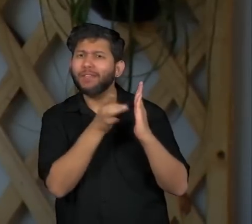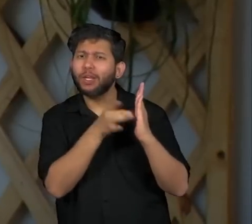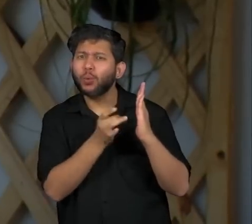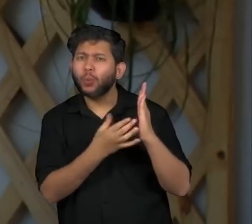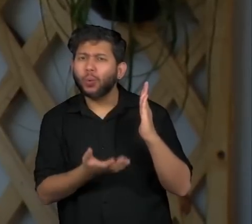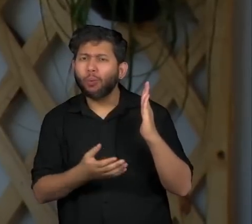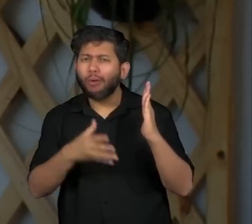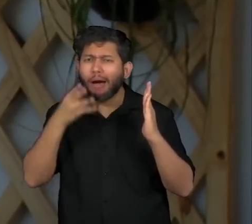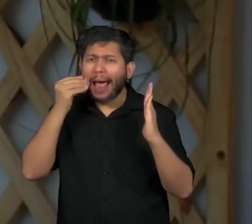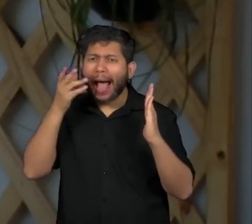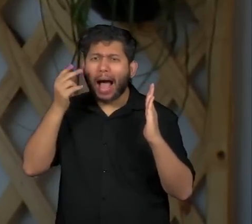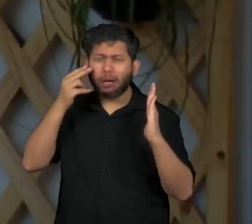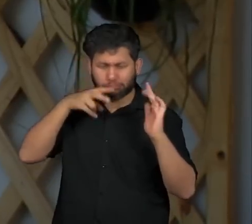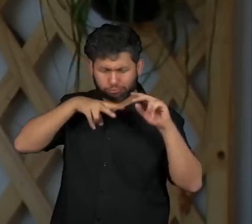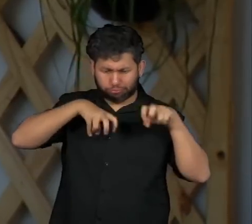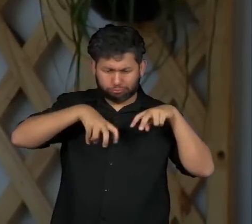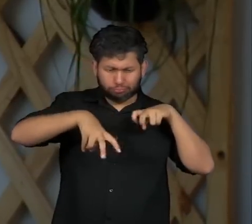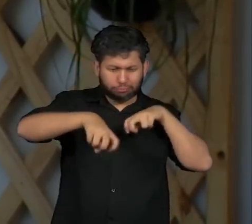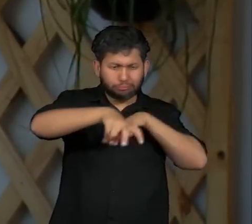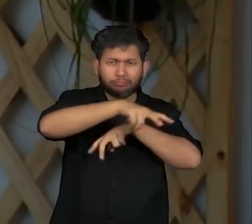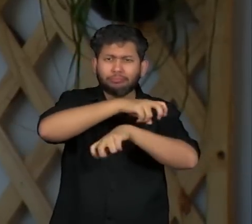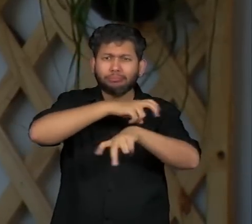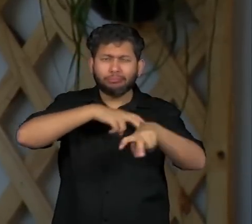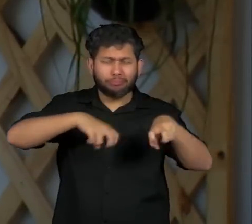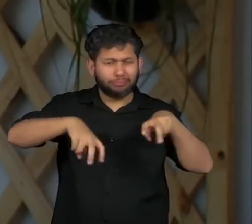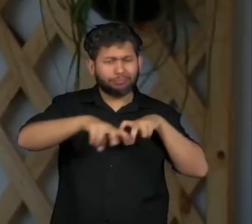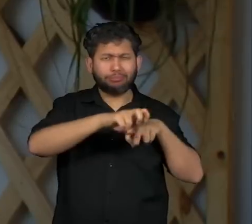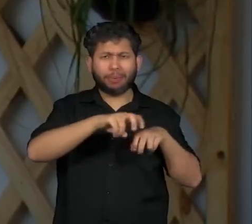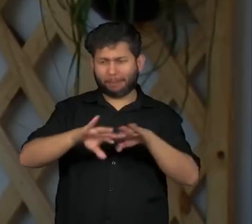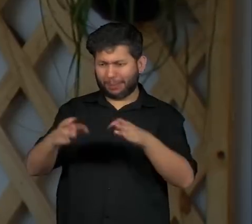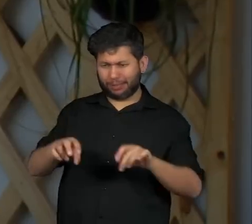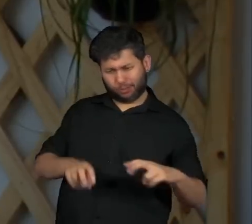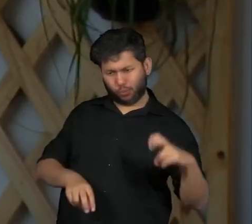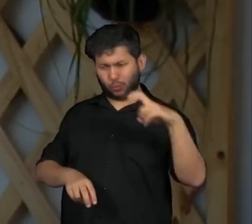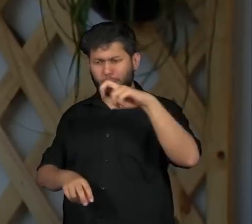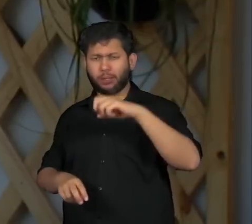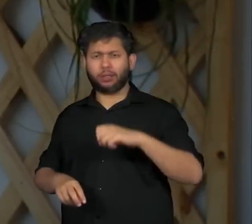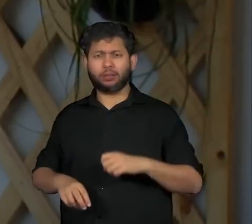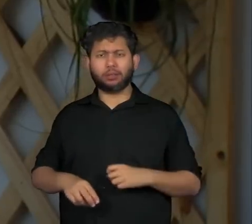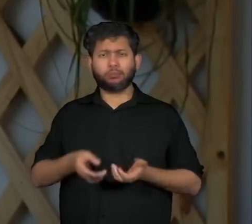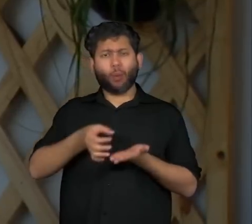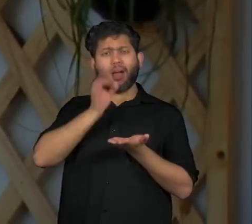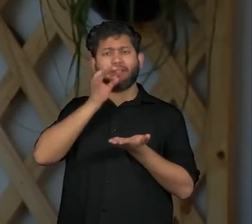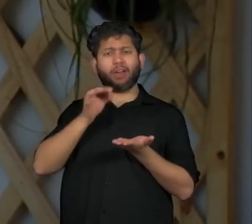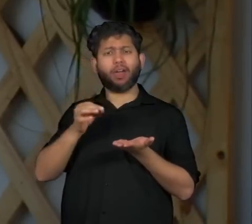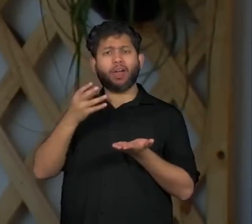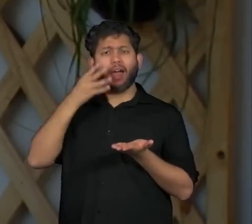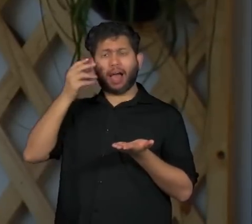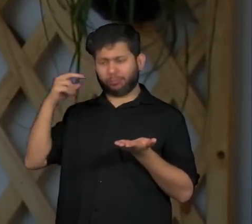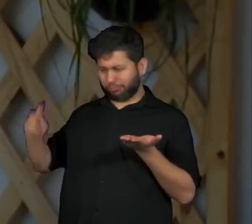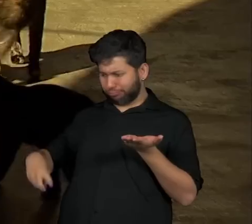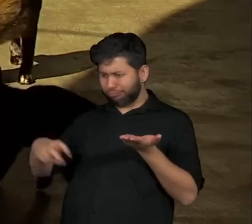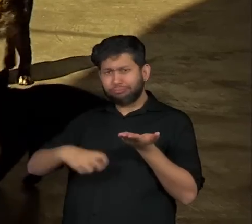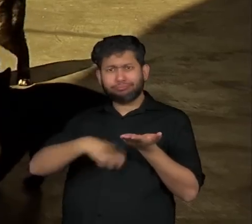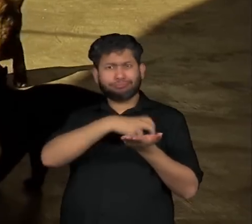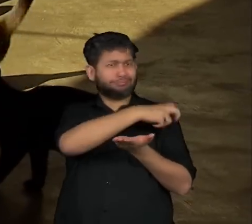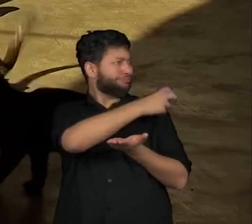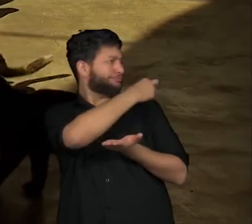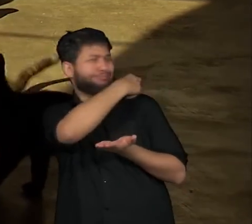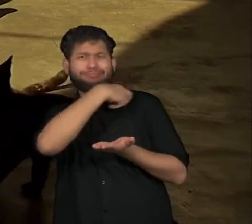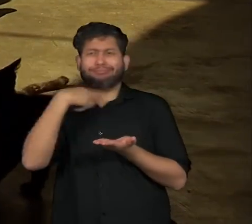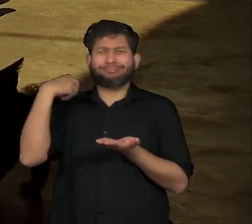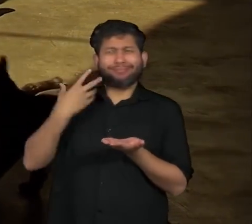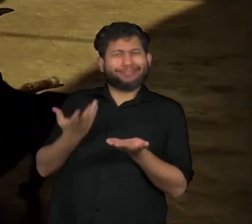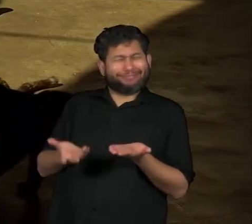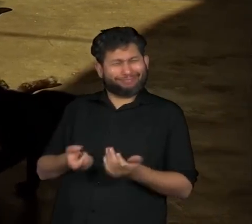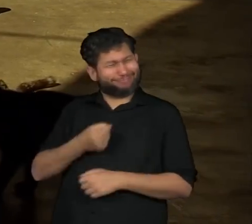tomando café, com os gatos ali andando, o gato andando na mesa, subindo no colo. Eu falei, gente, que sonho é esse? O que é isso?